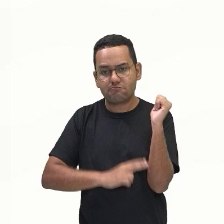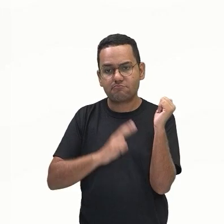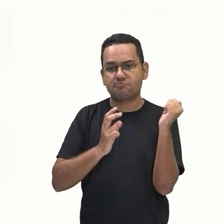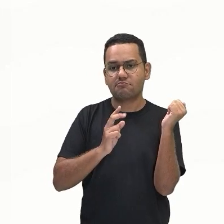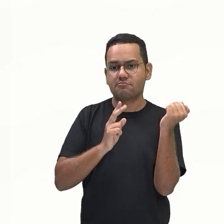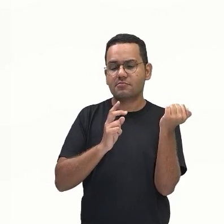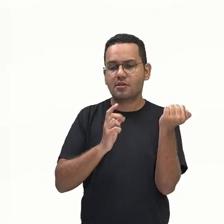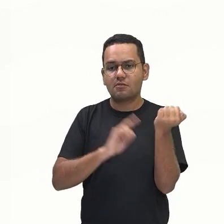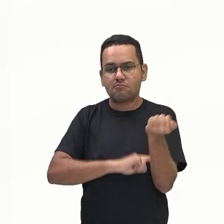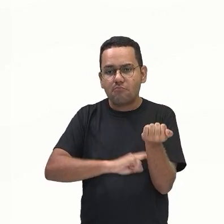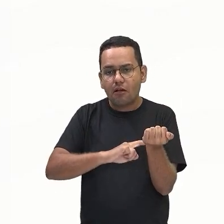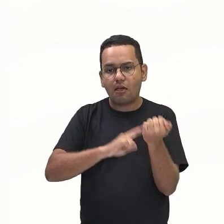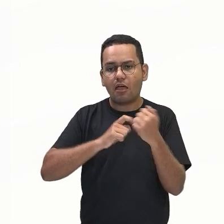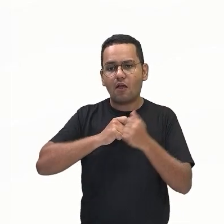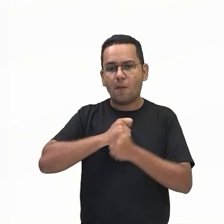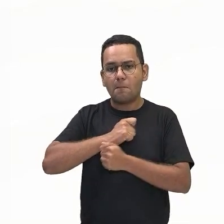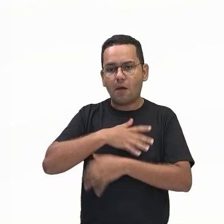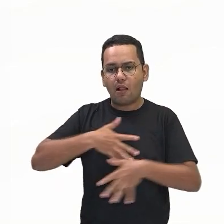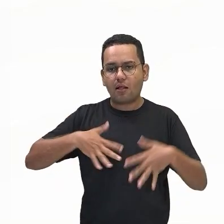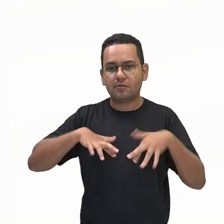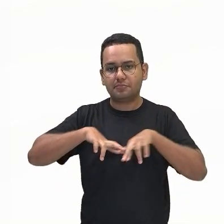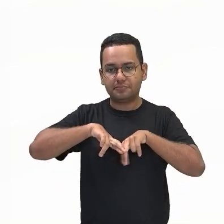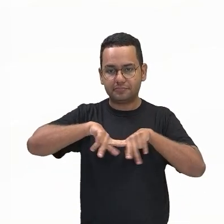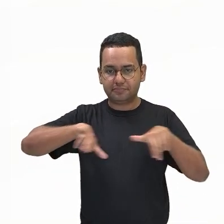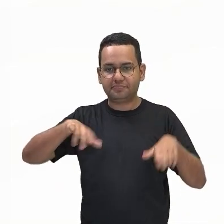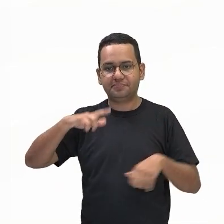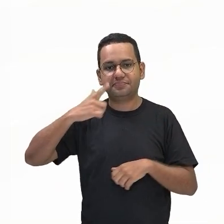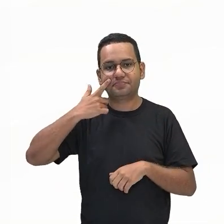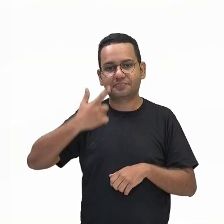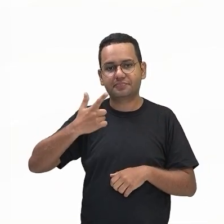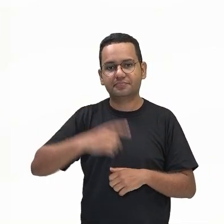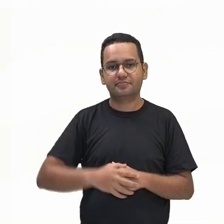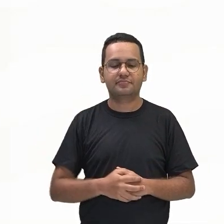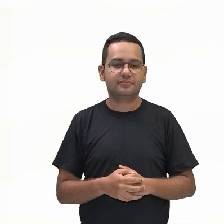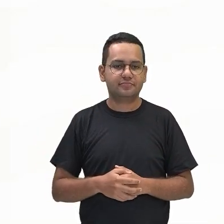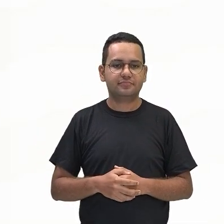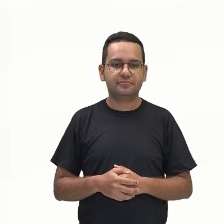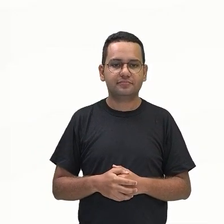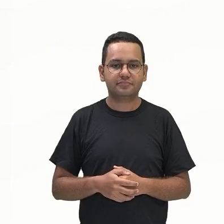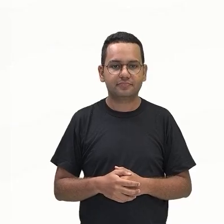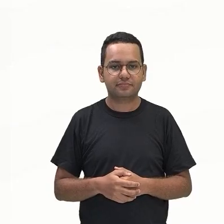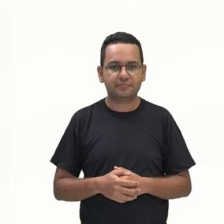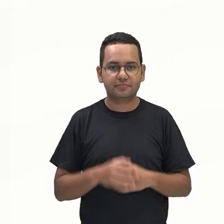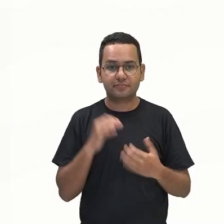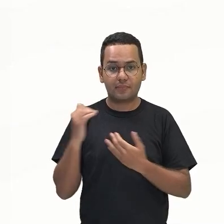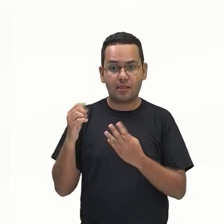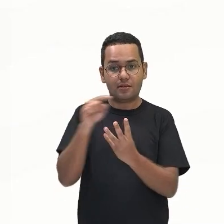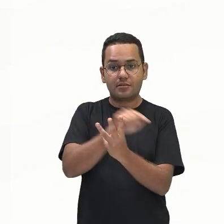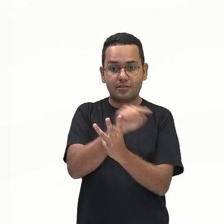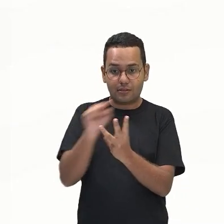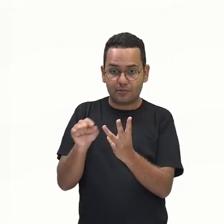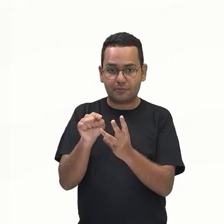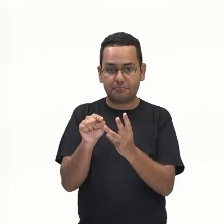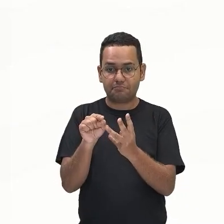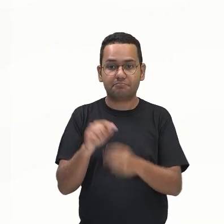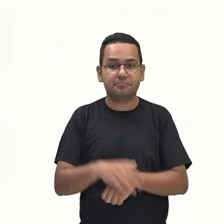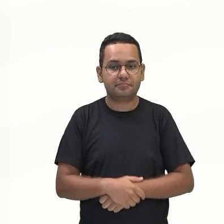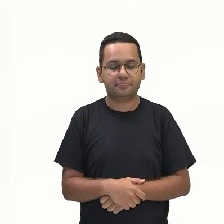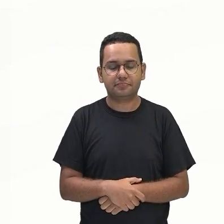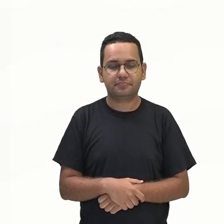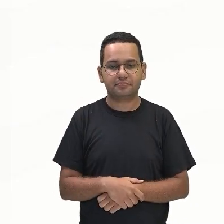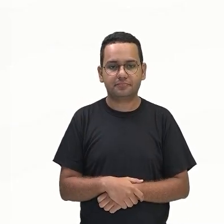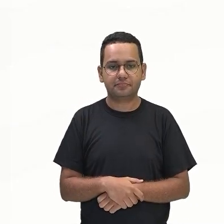Aí, os vasos sanguíneos, beleza. Bora ver aqui, ó, detalhadamente, né? Então, ó, só para